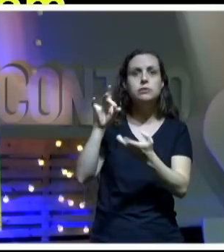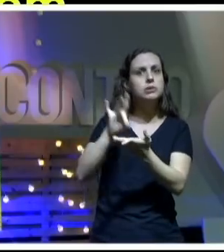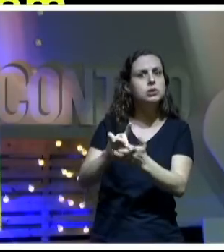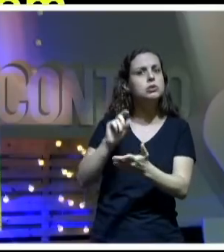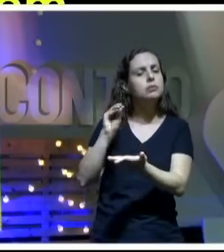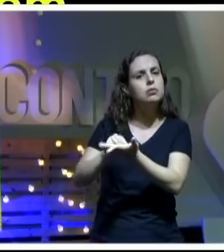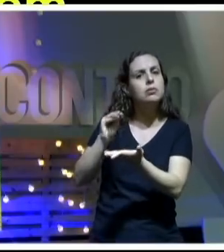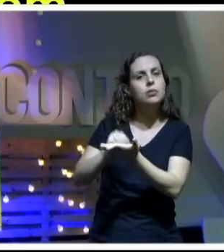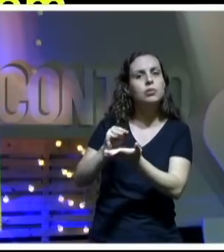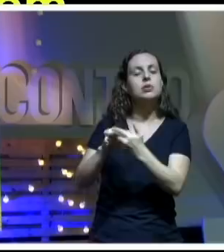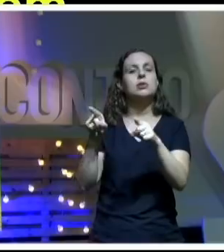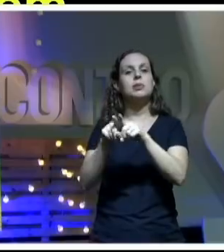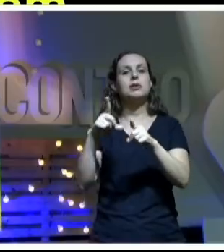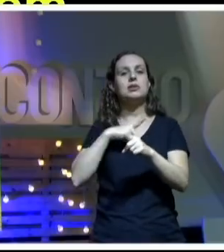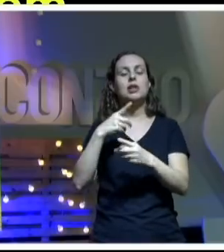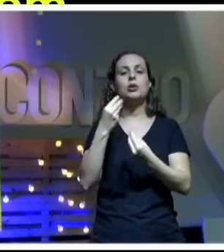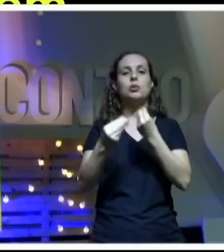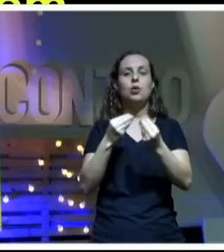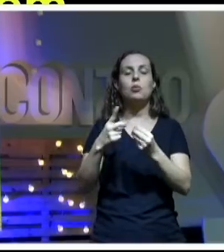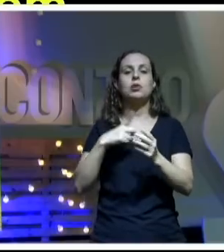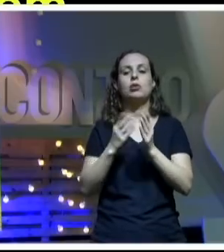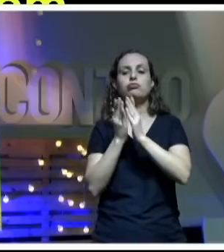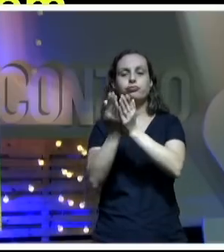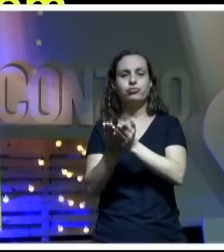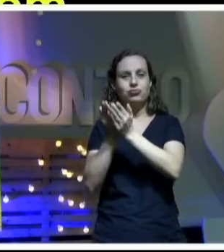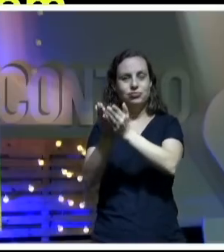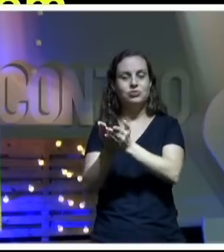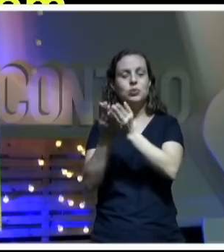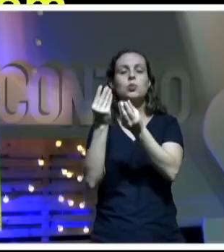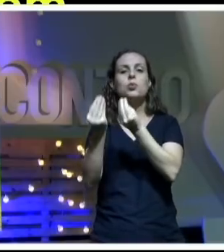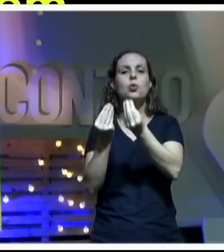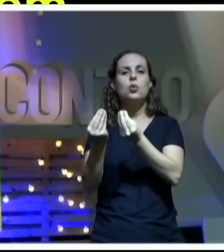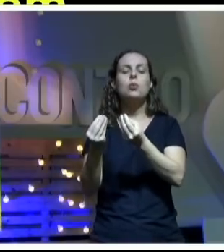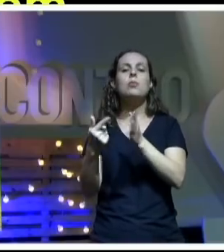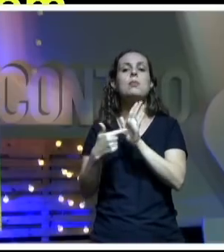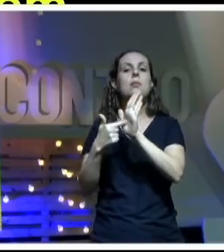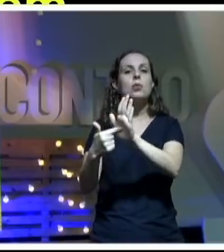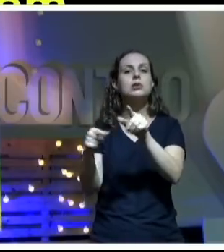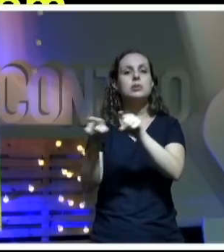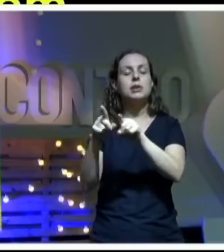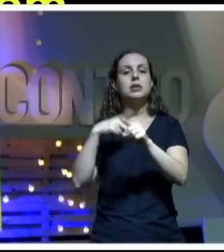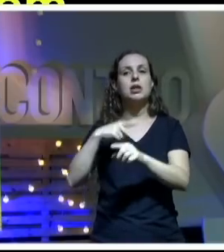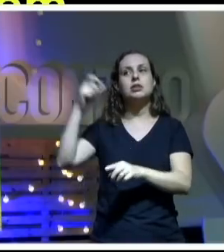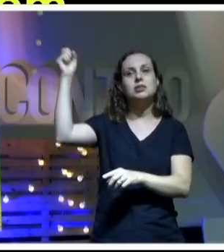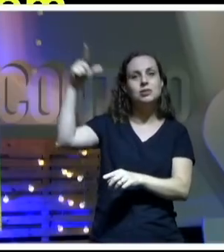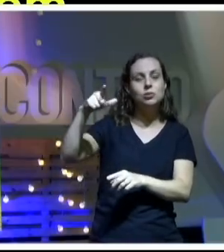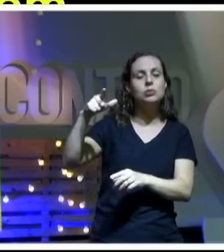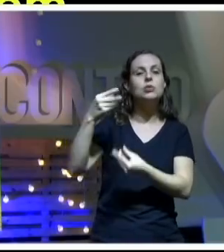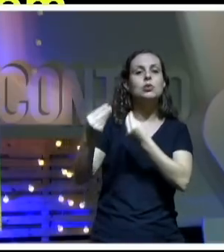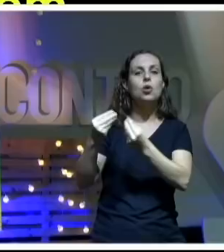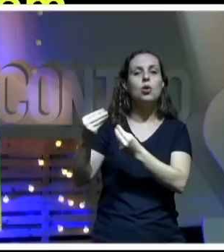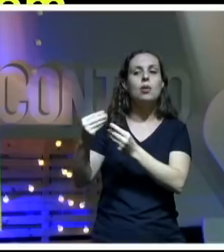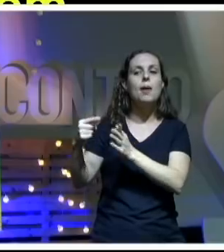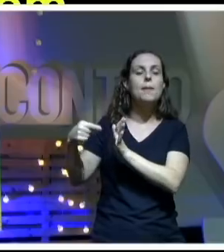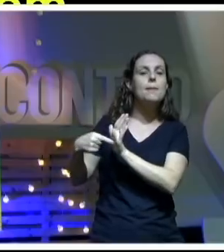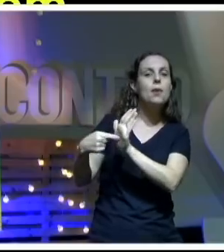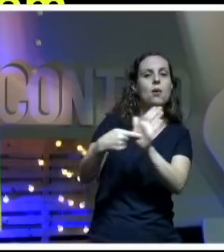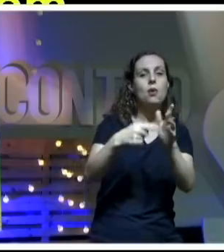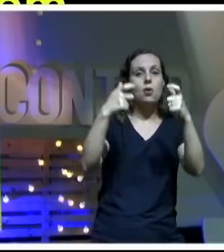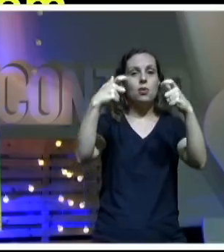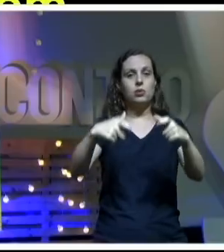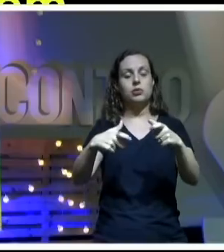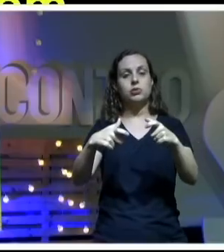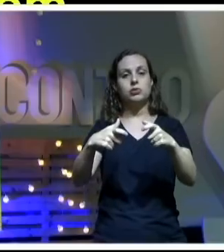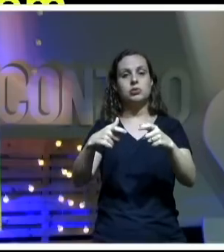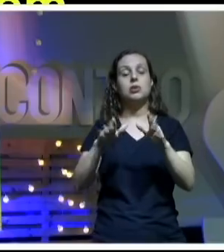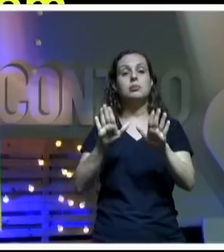dos cientistas as bombas e as embarcações brasileiras guiadas por sonar funcionam as realizações dos